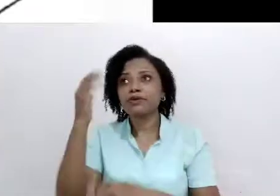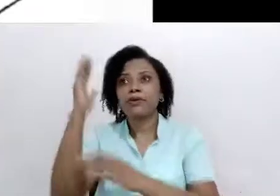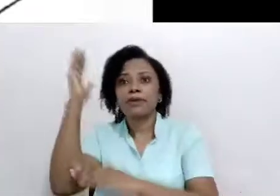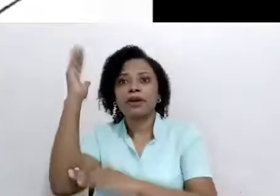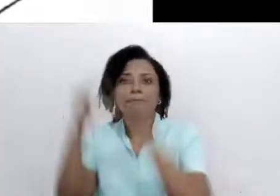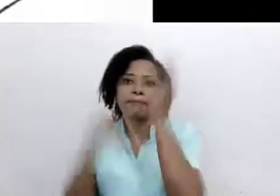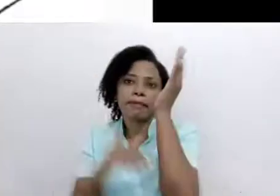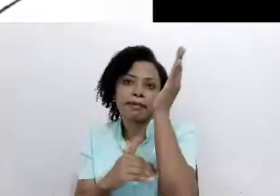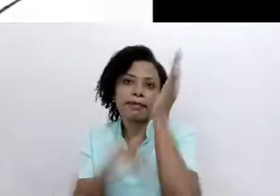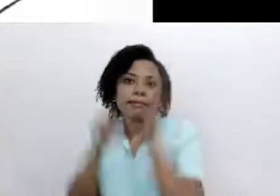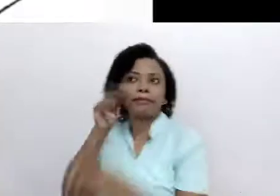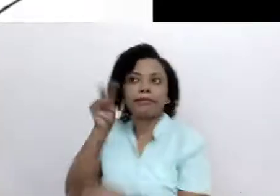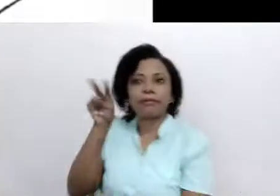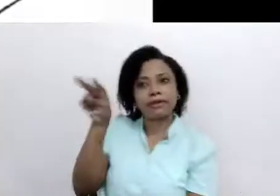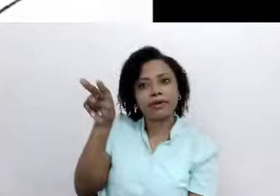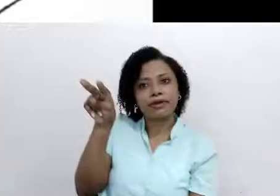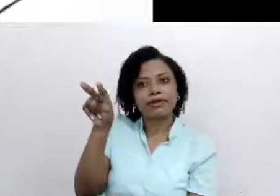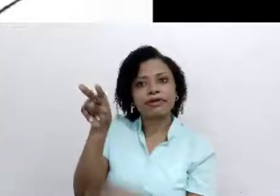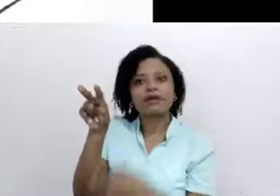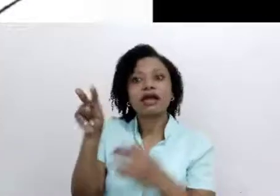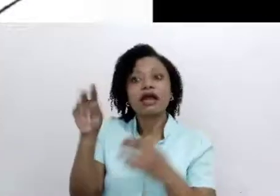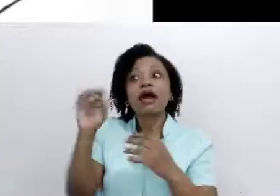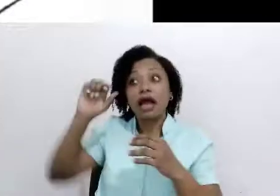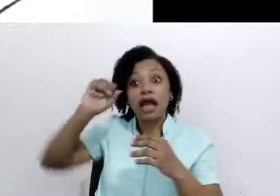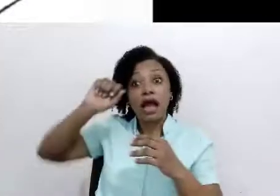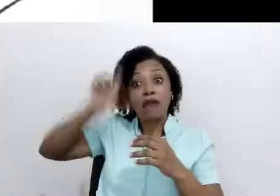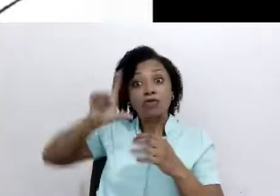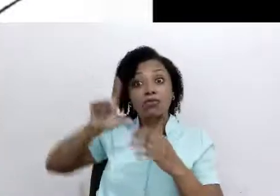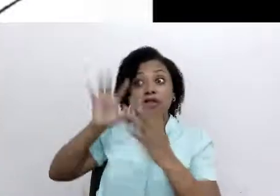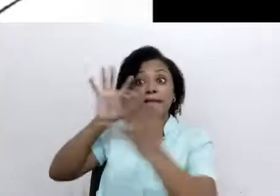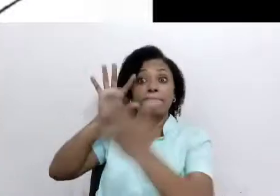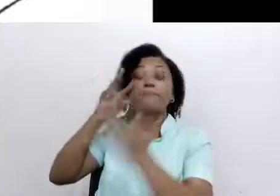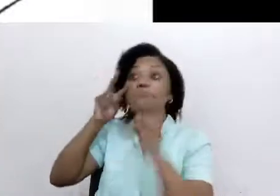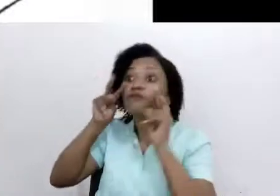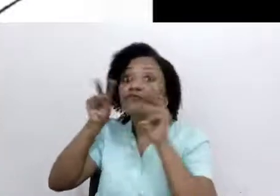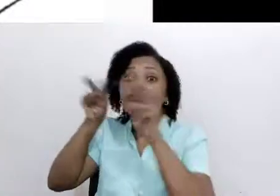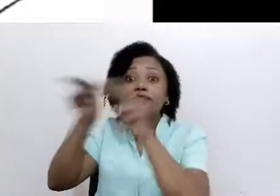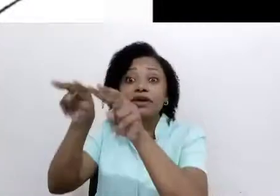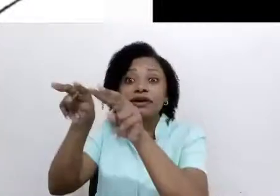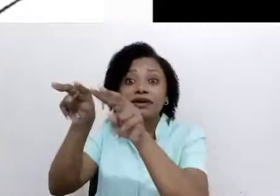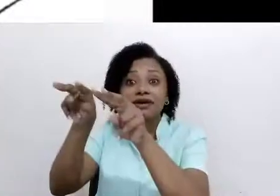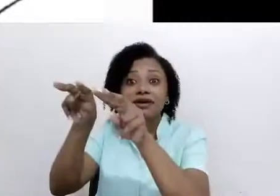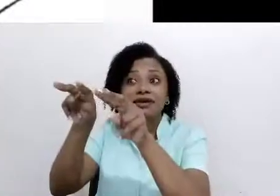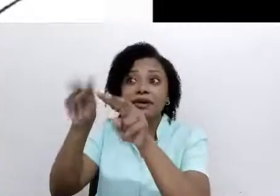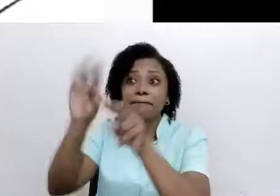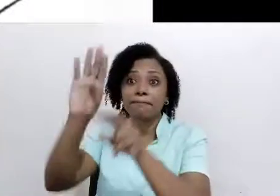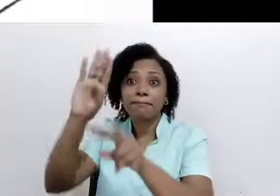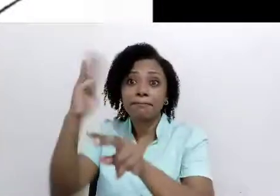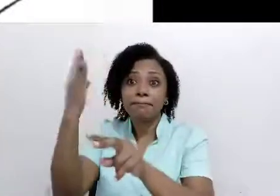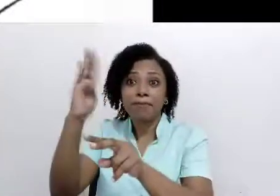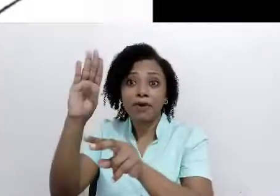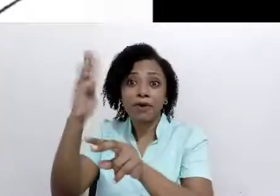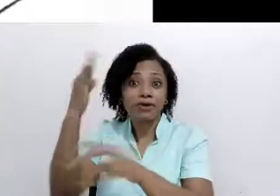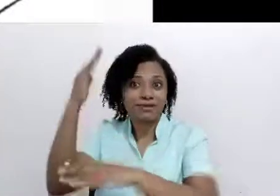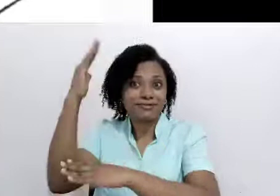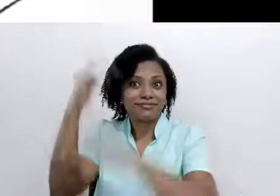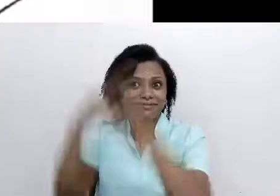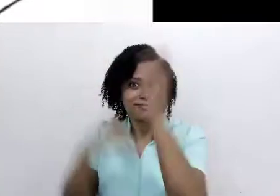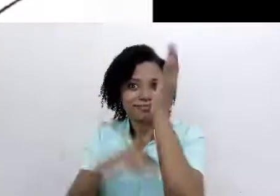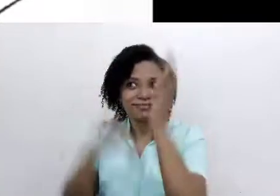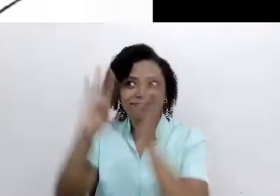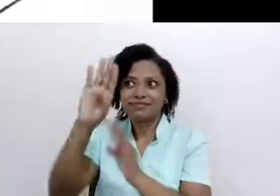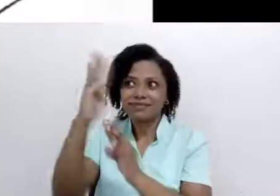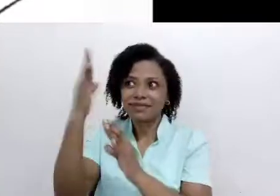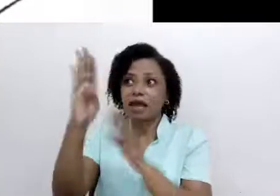tivesse um armário, por exemplo, aqui na nossa frente, a luz vai refletir nesse armário, a gente vai ver a parte da porta da luz, que está mais